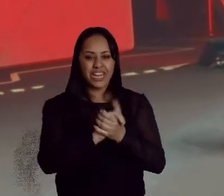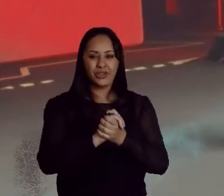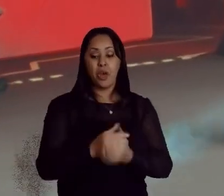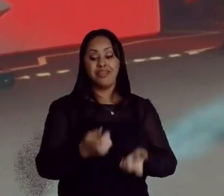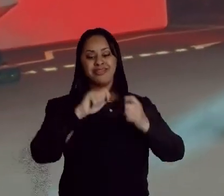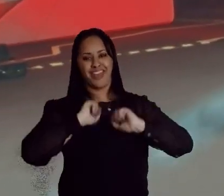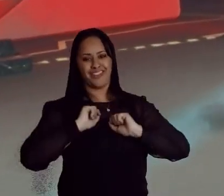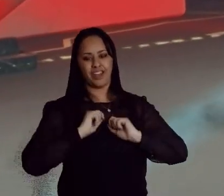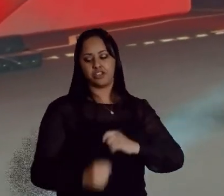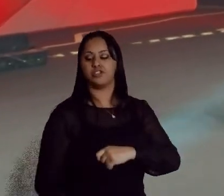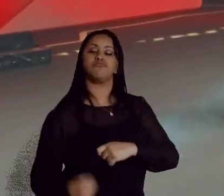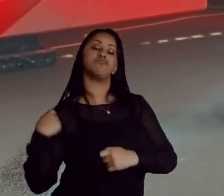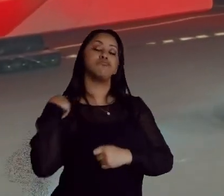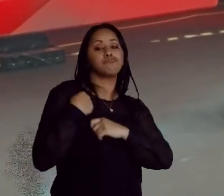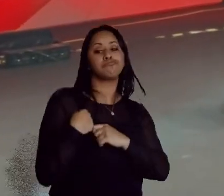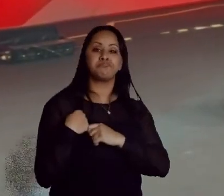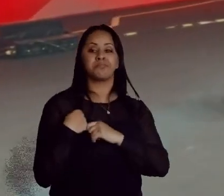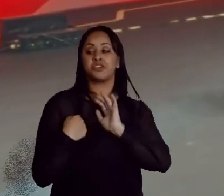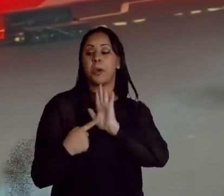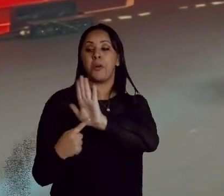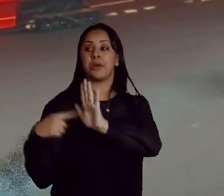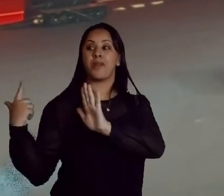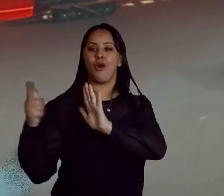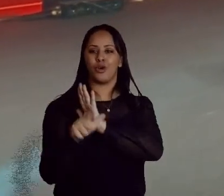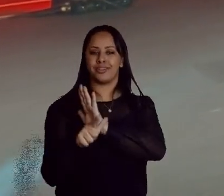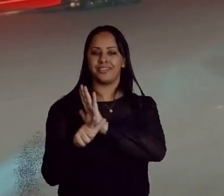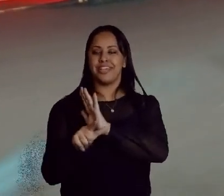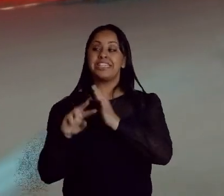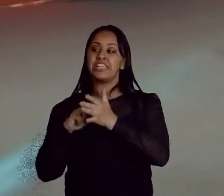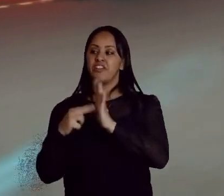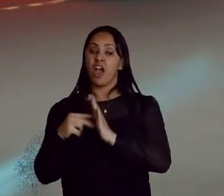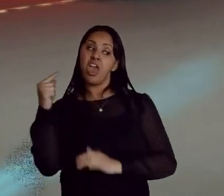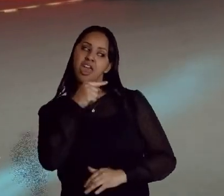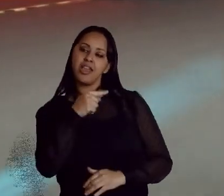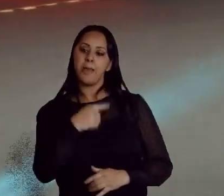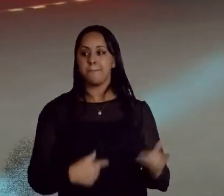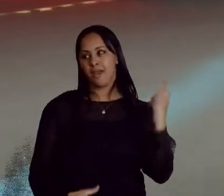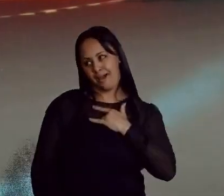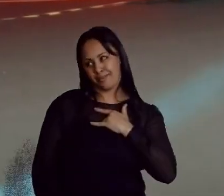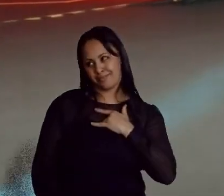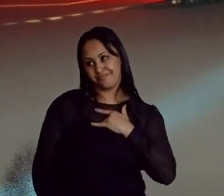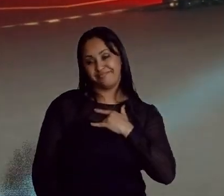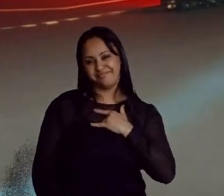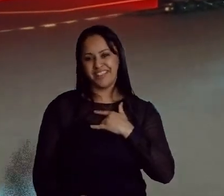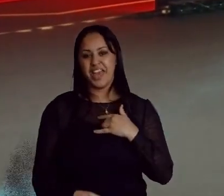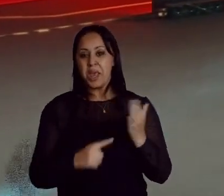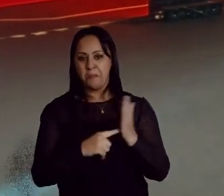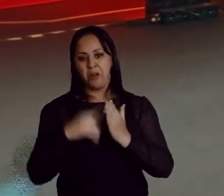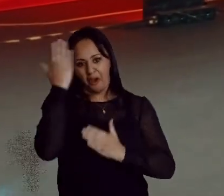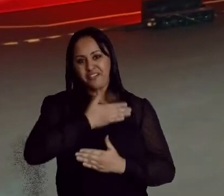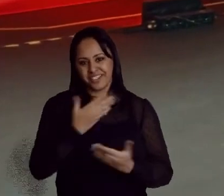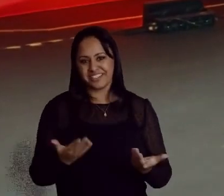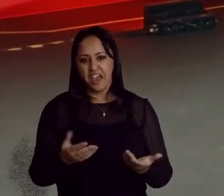e mostra para outra. Em outras palavras, nós estamos dizendo, ele me ama, investiu em mim. Uau!